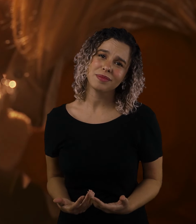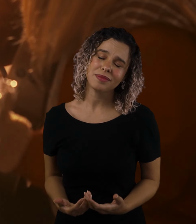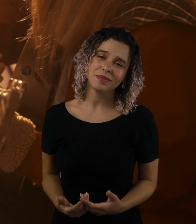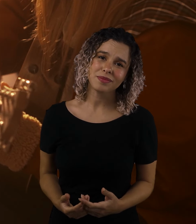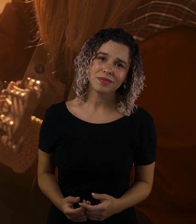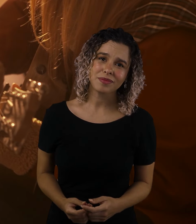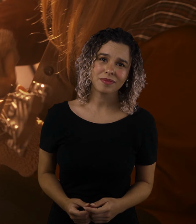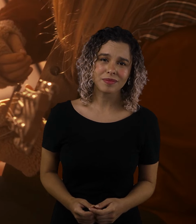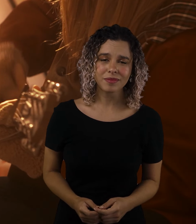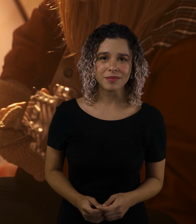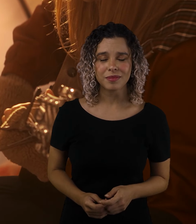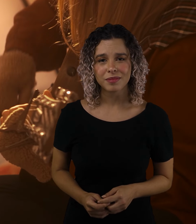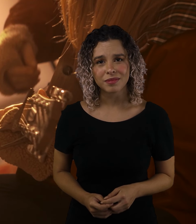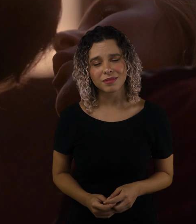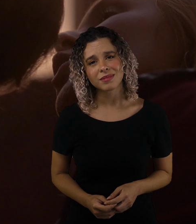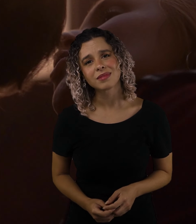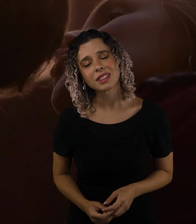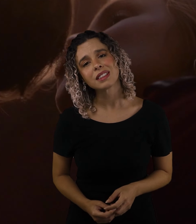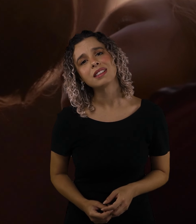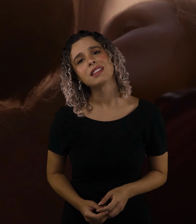Ana filma Tim no meu colo.